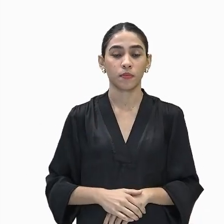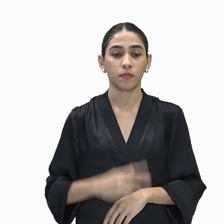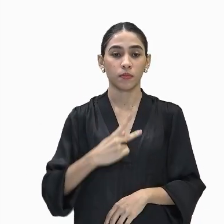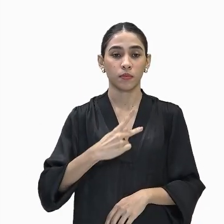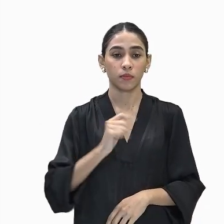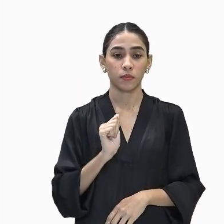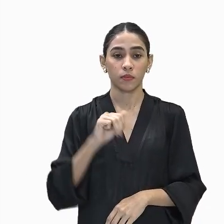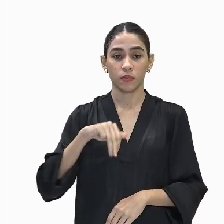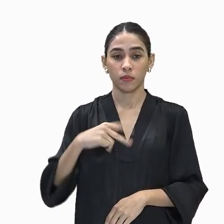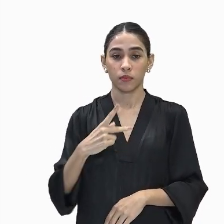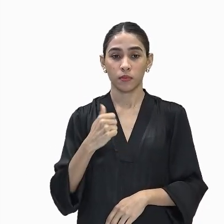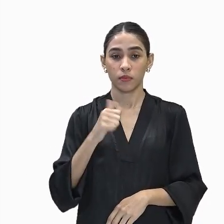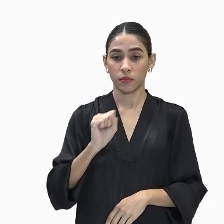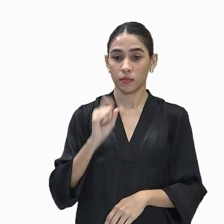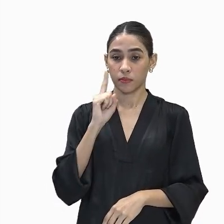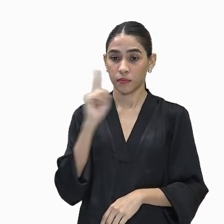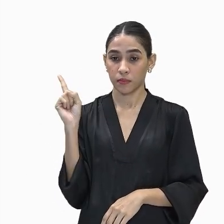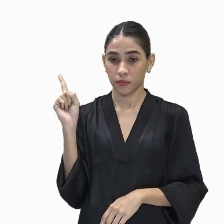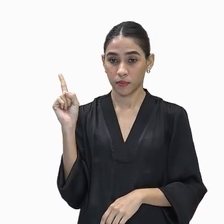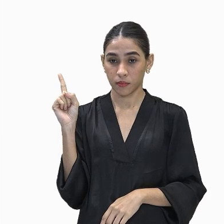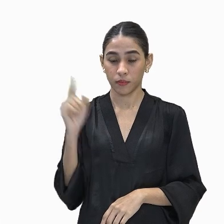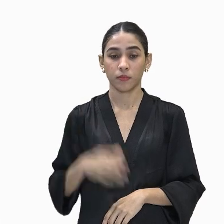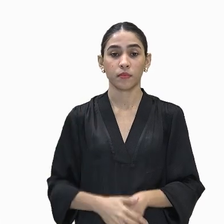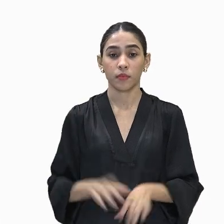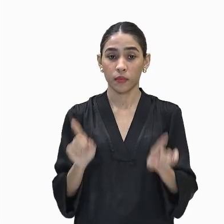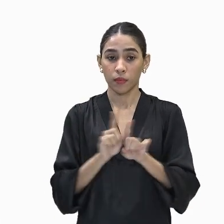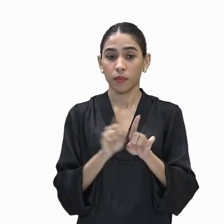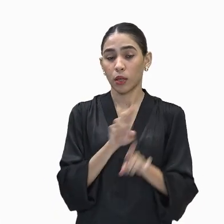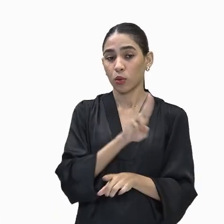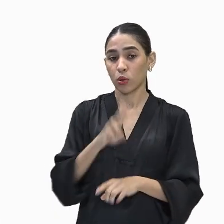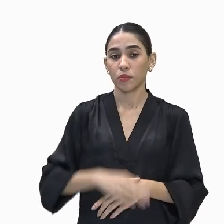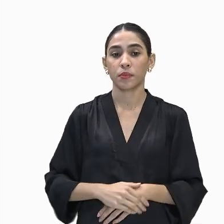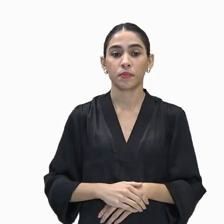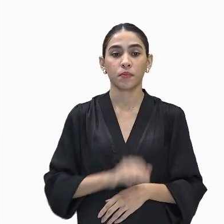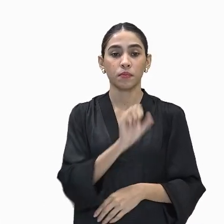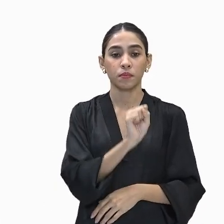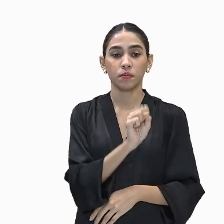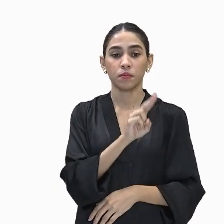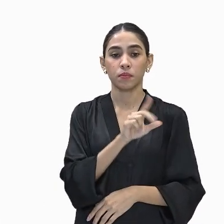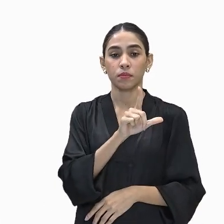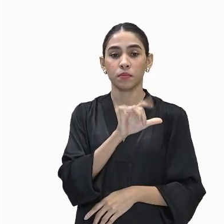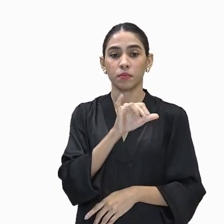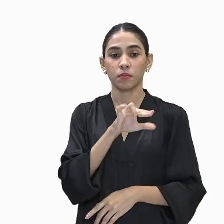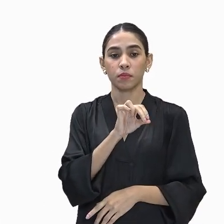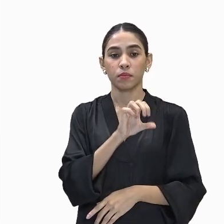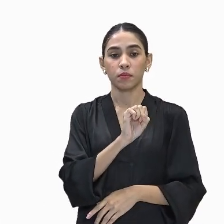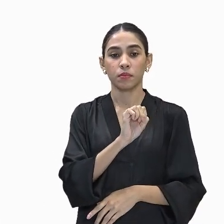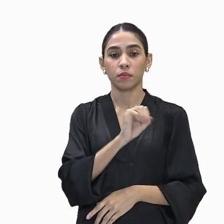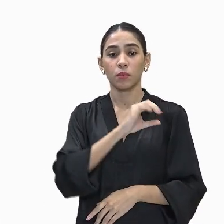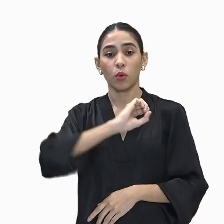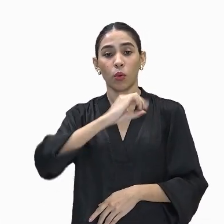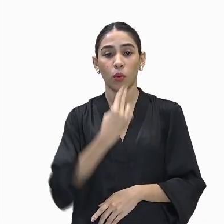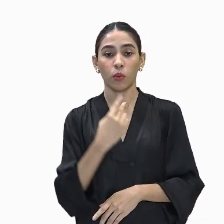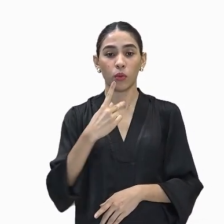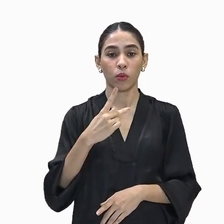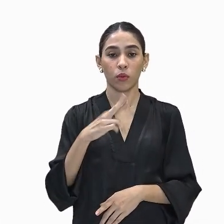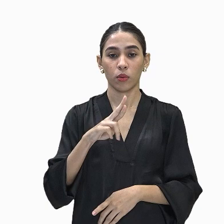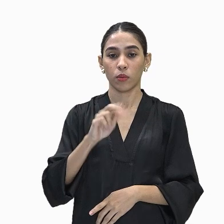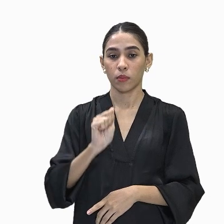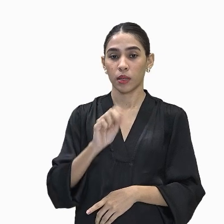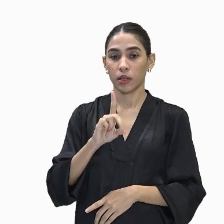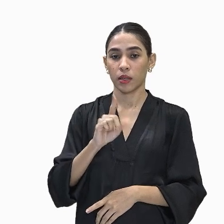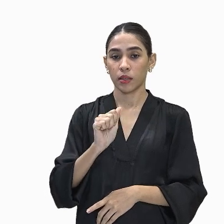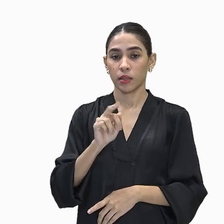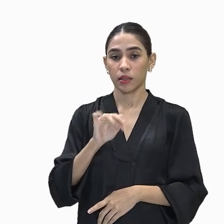bioma Pampas, que ele também pode ser chamado ali de campos sulinos ou pradarias. Pampas, né,